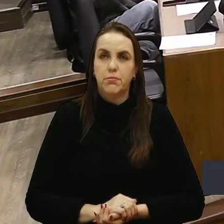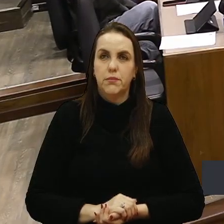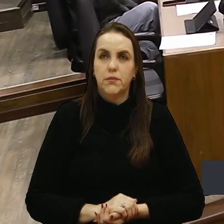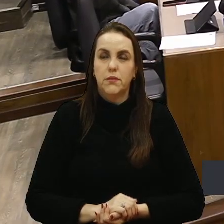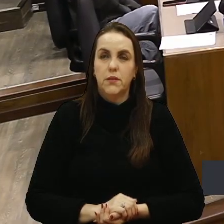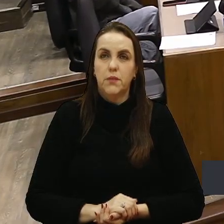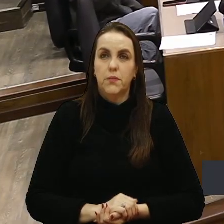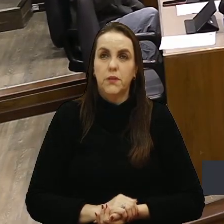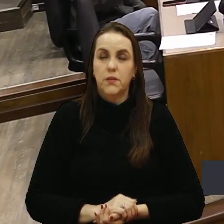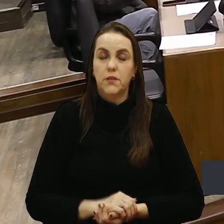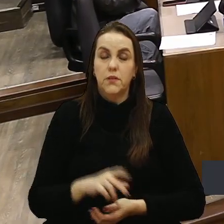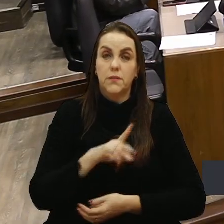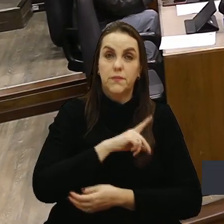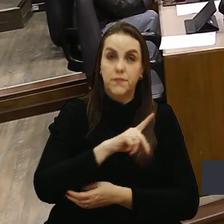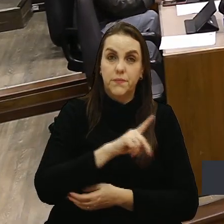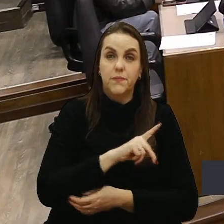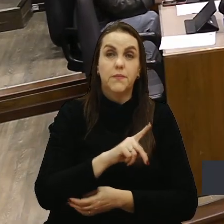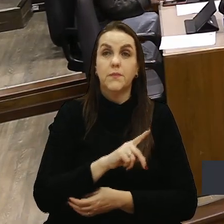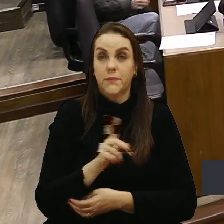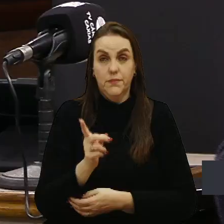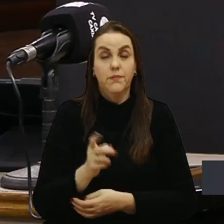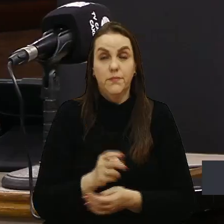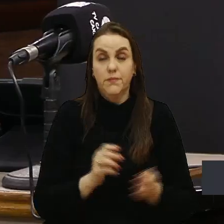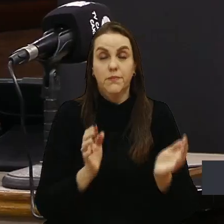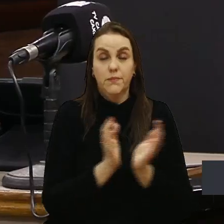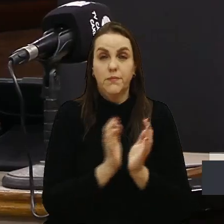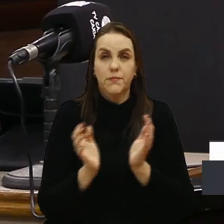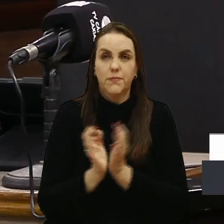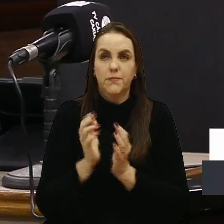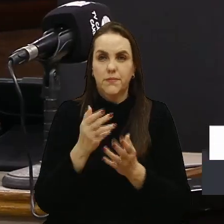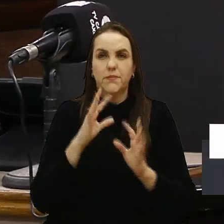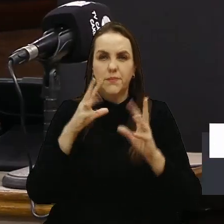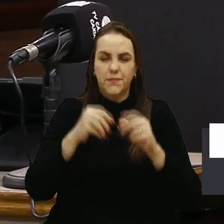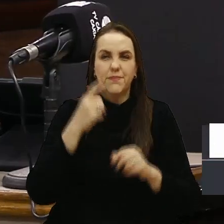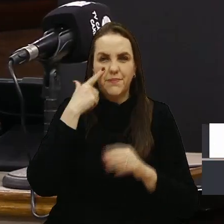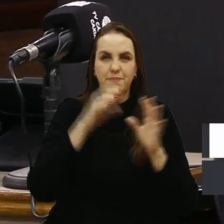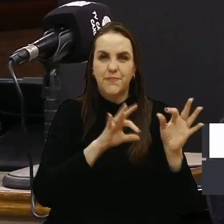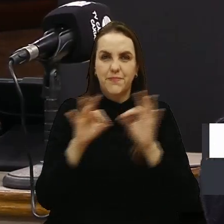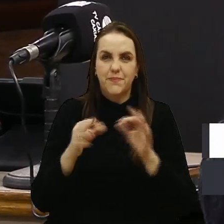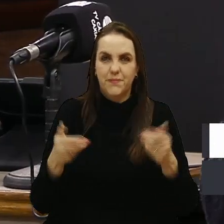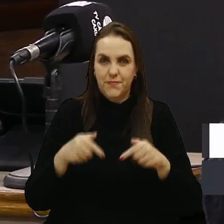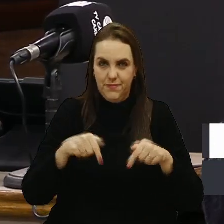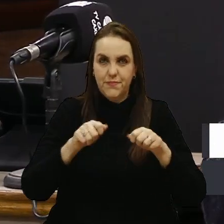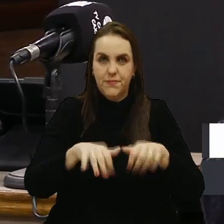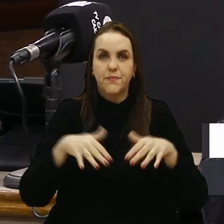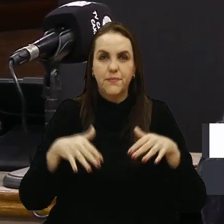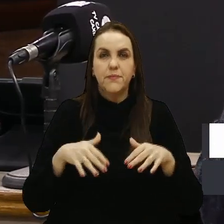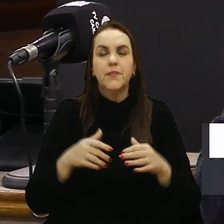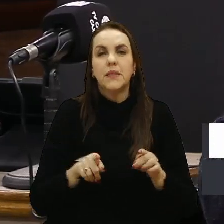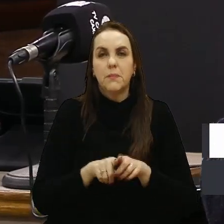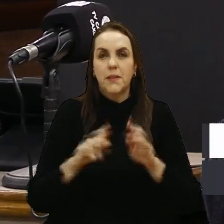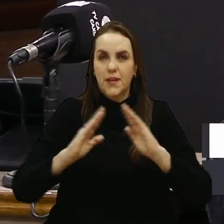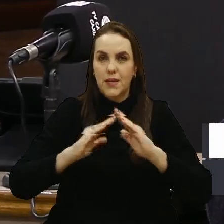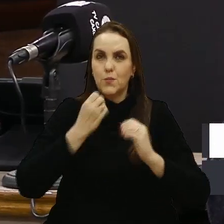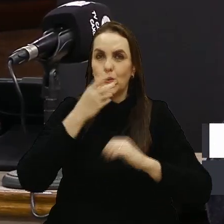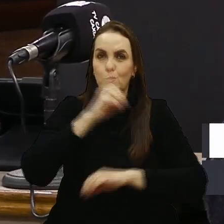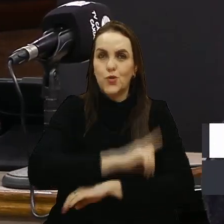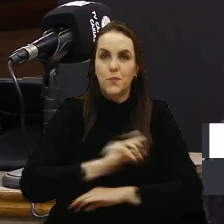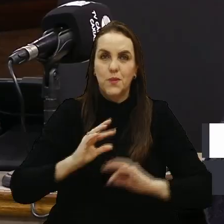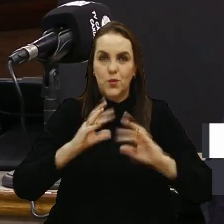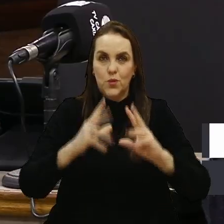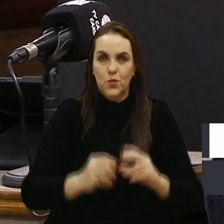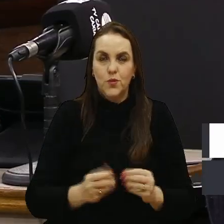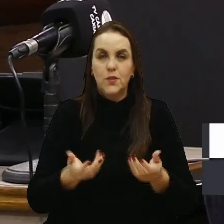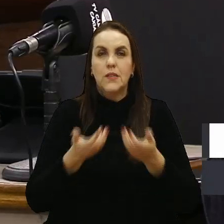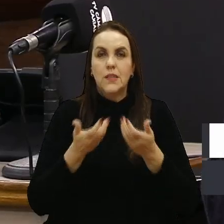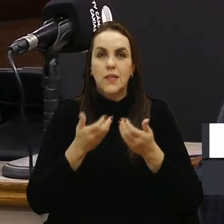Senhor presidente, nobres pares, todos que nos assistem daqui e de casa, bom dia a todos. Quero hoje fazer um